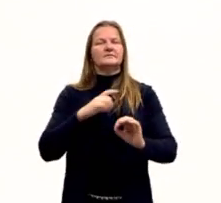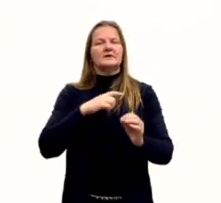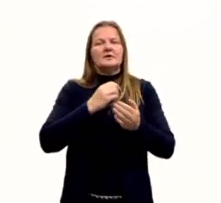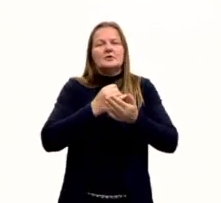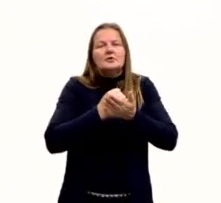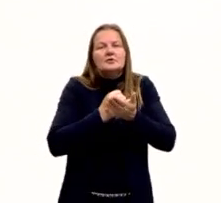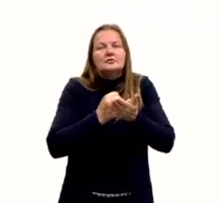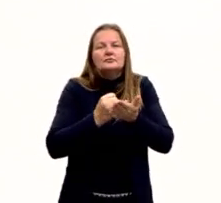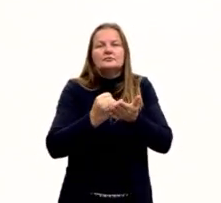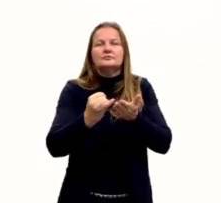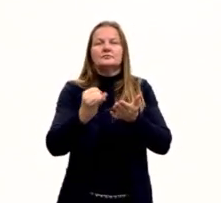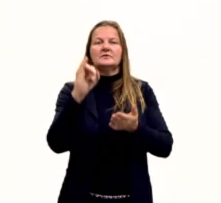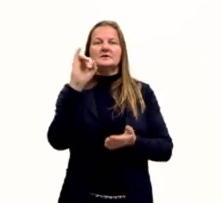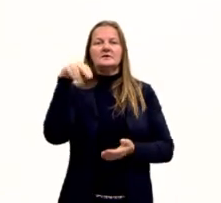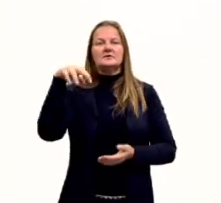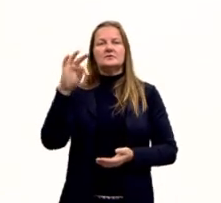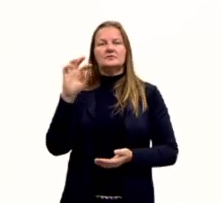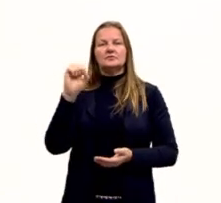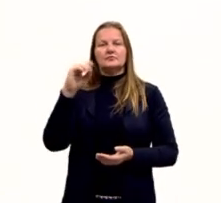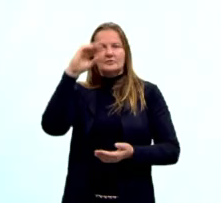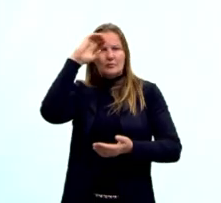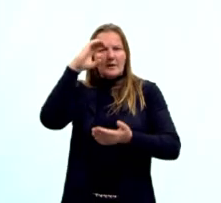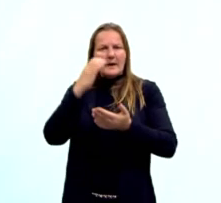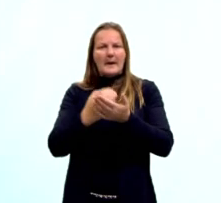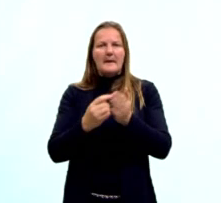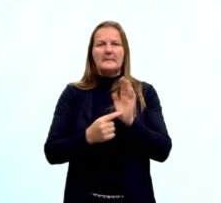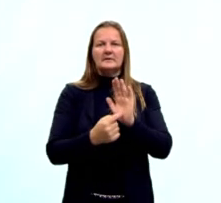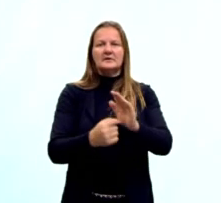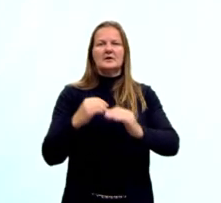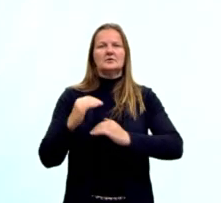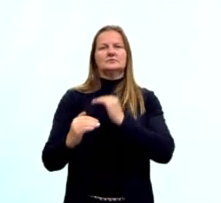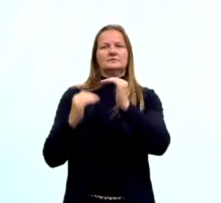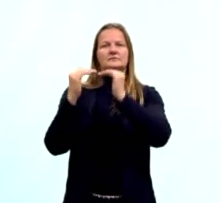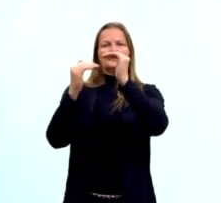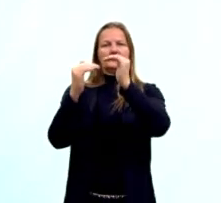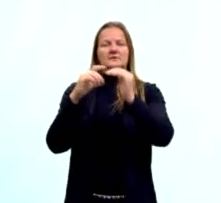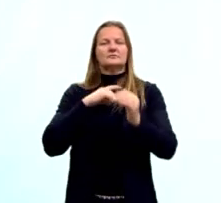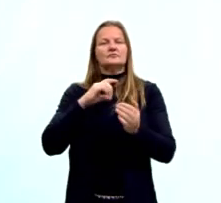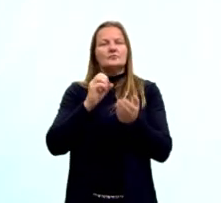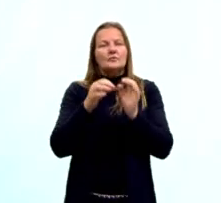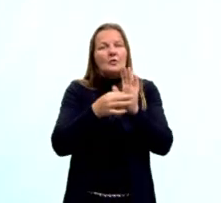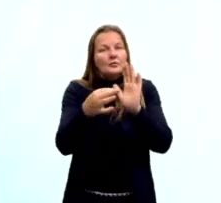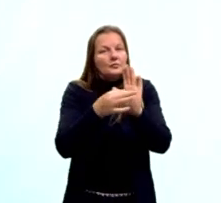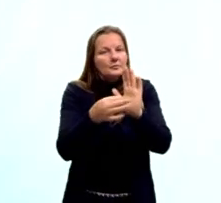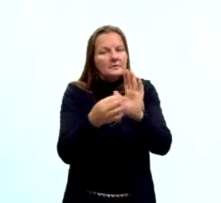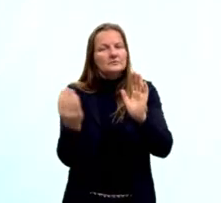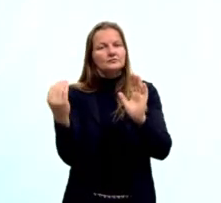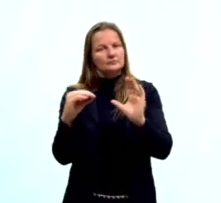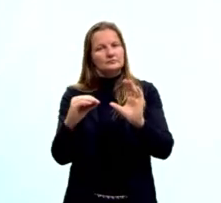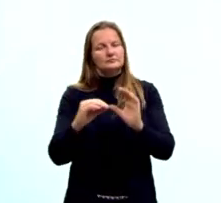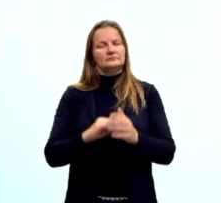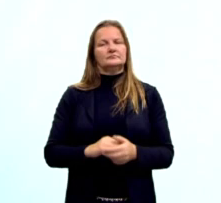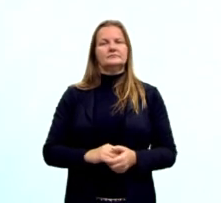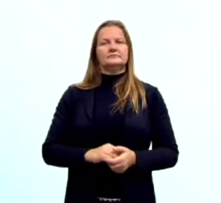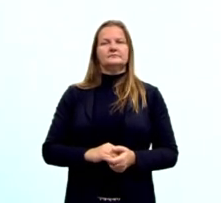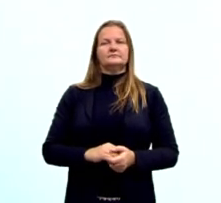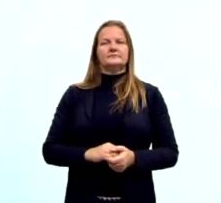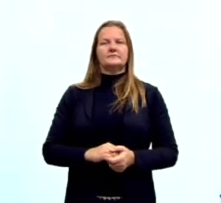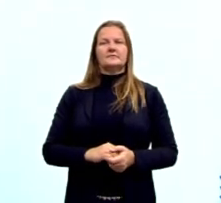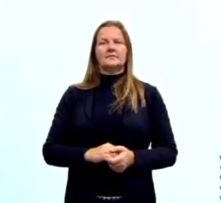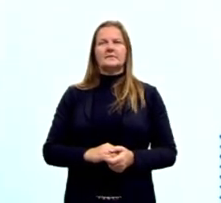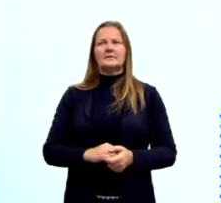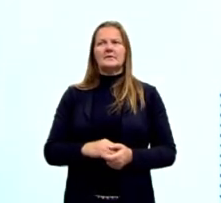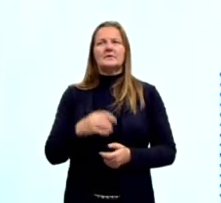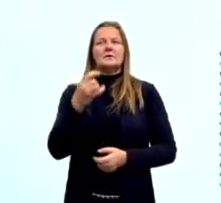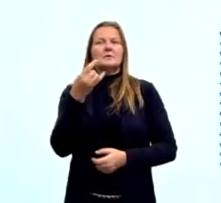uma introdução que vai apresentar a tese um desenvolvimento que vai me trazer os argumentos na